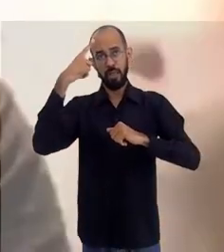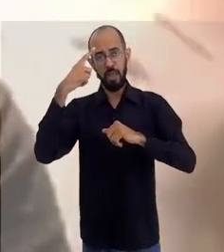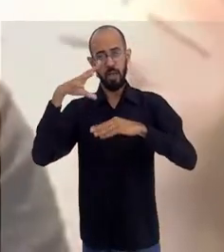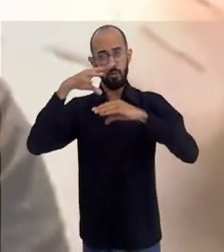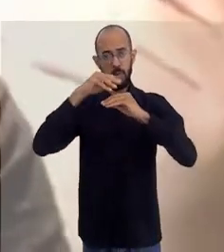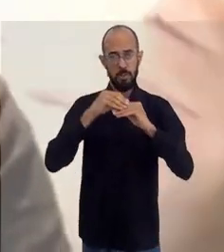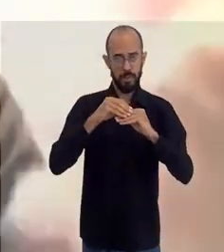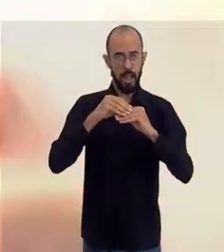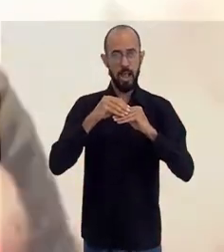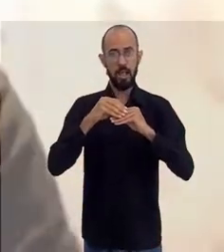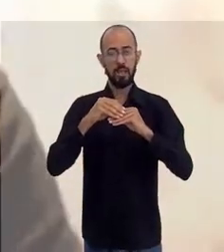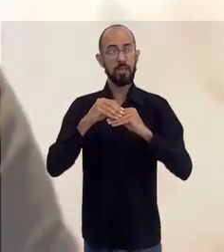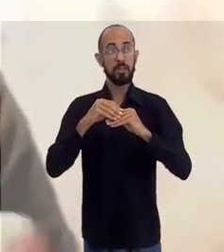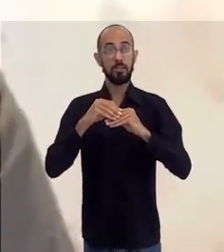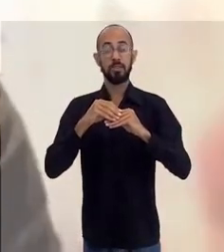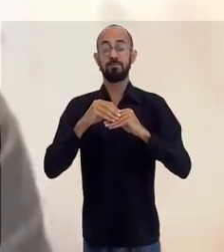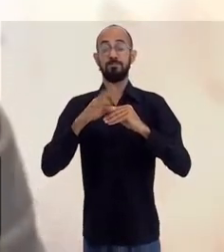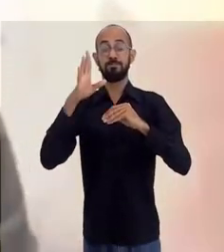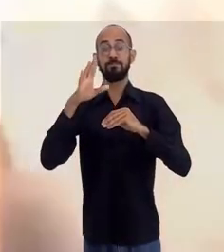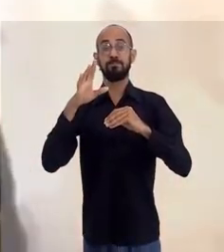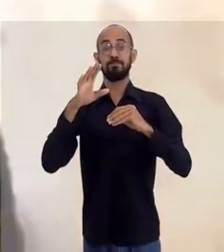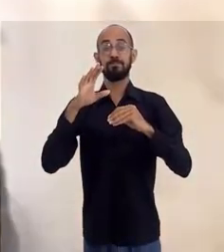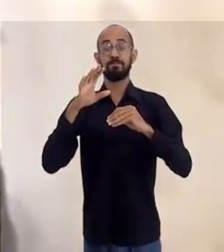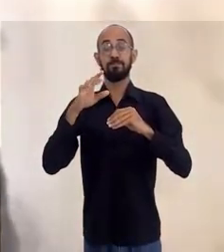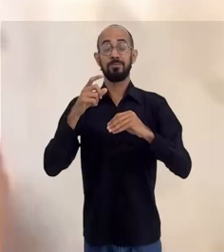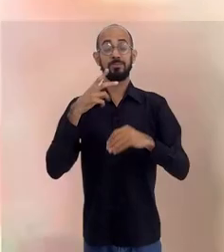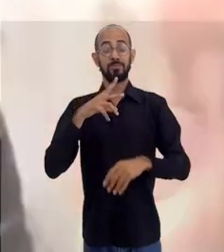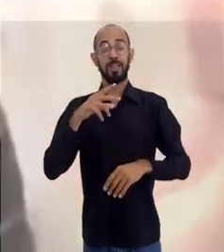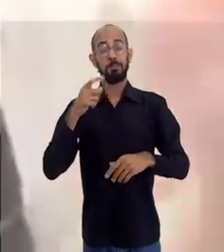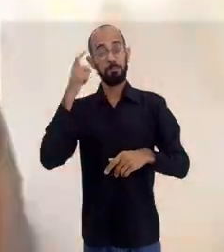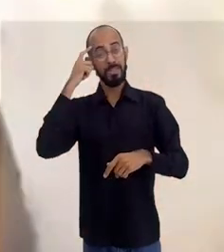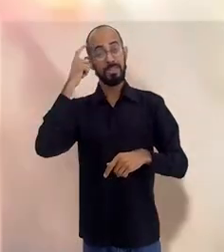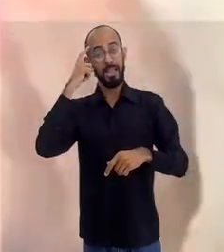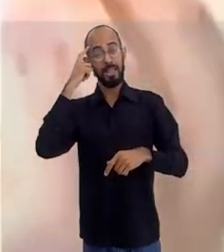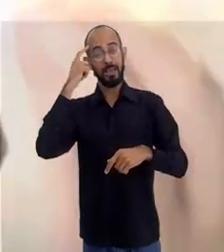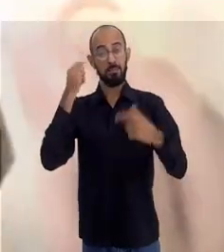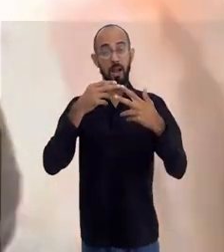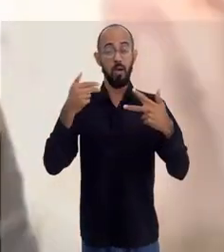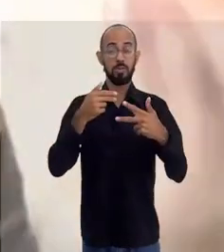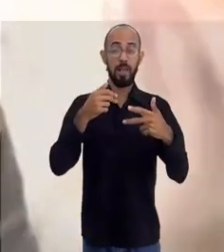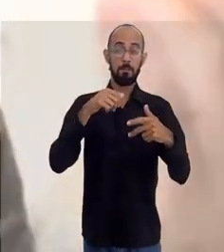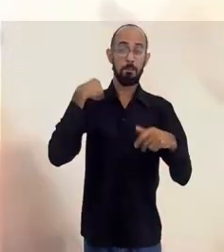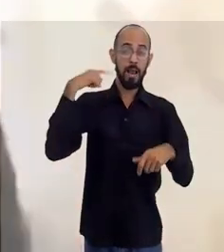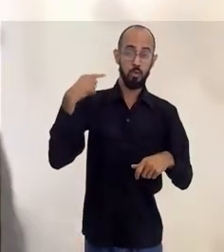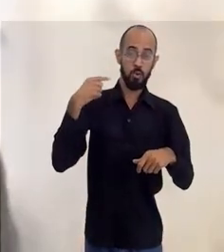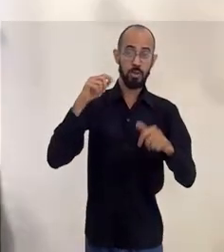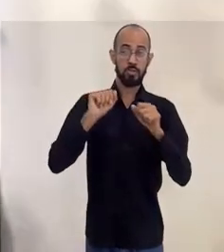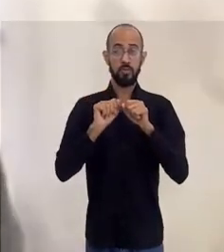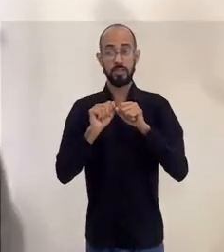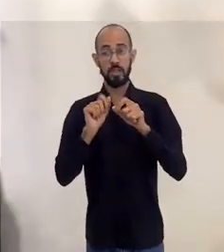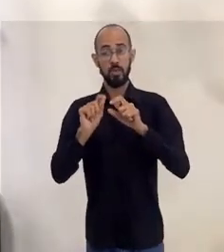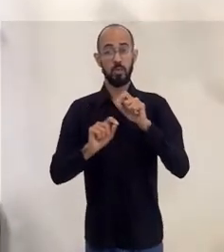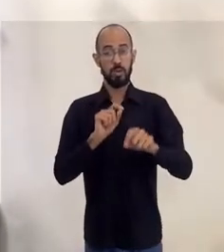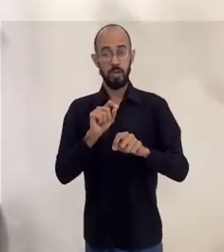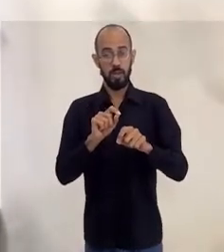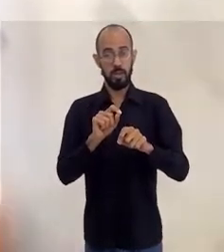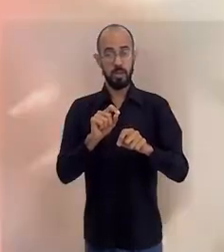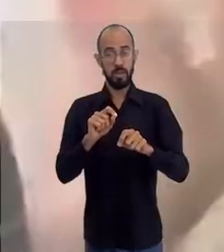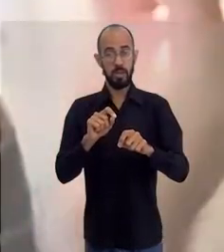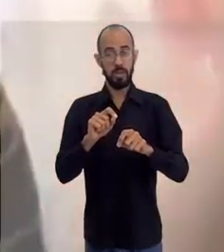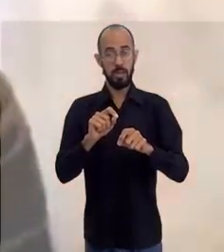ideia e vem assim site de um dia conectar essa coisa maluca de poder